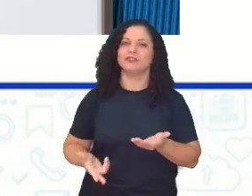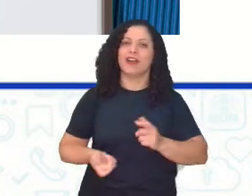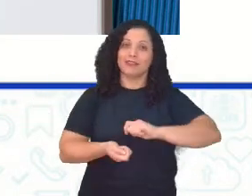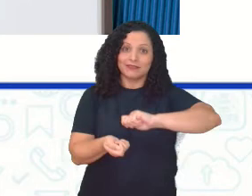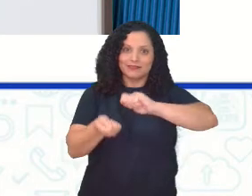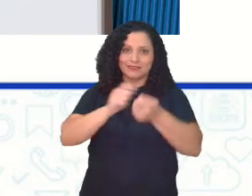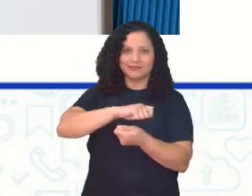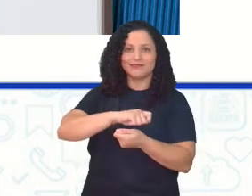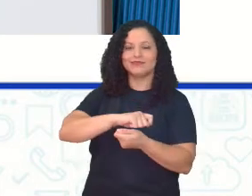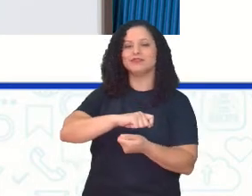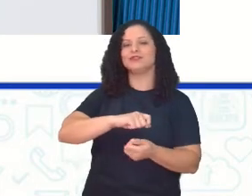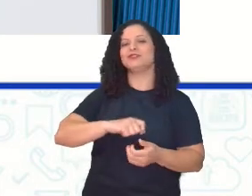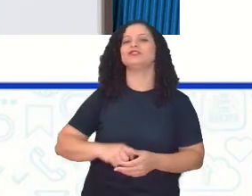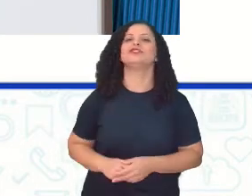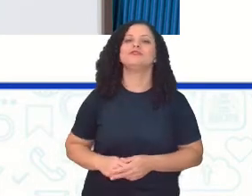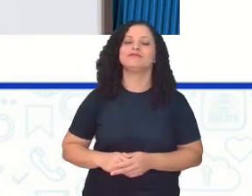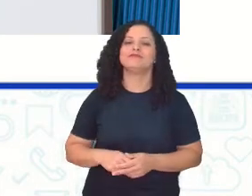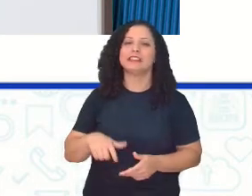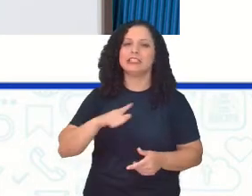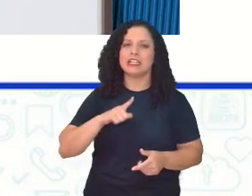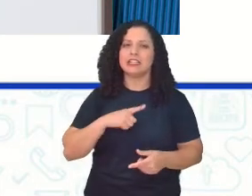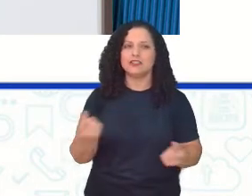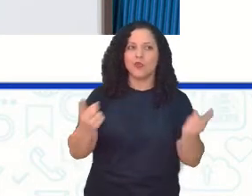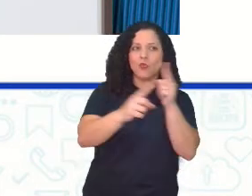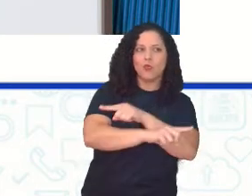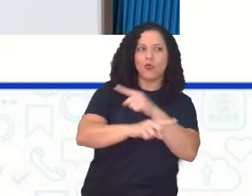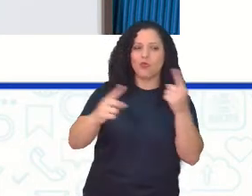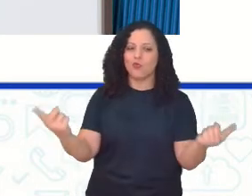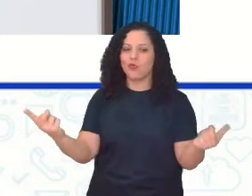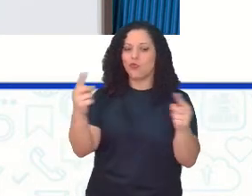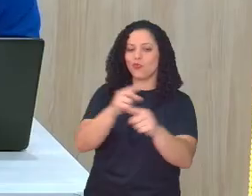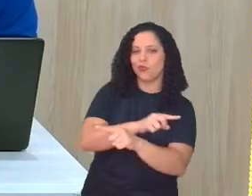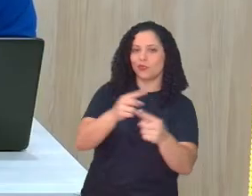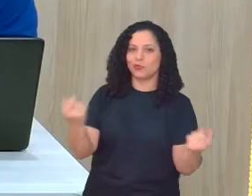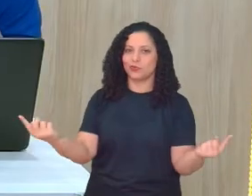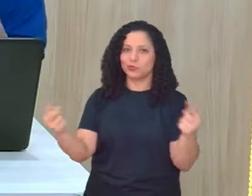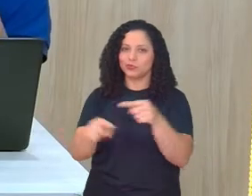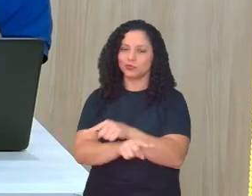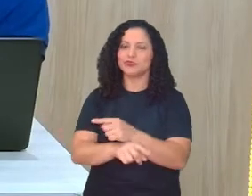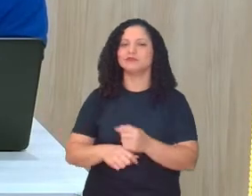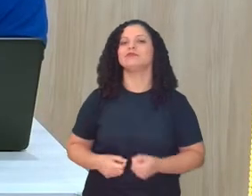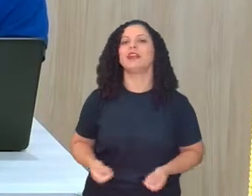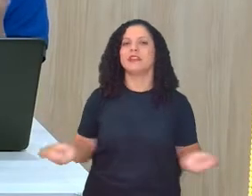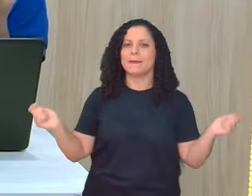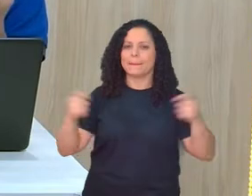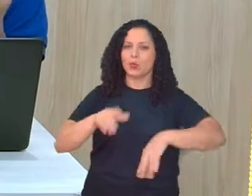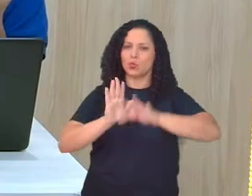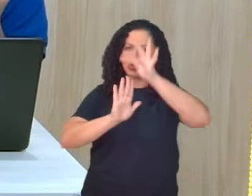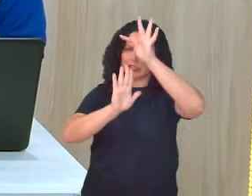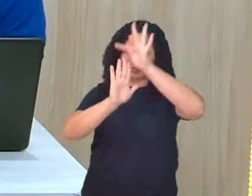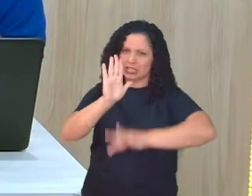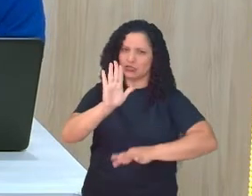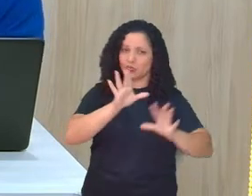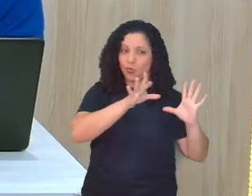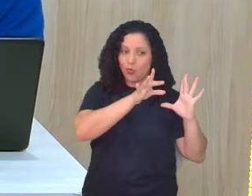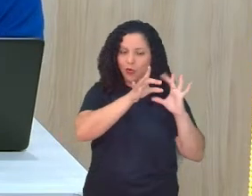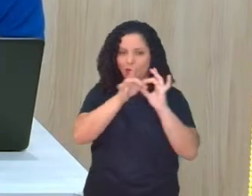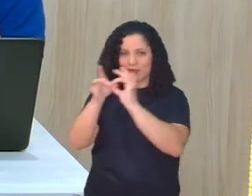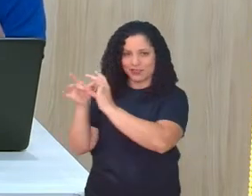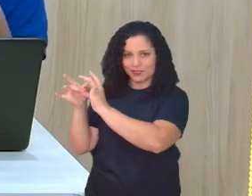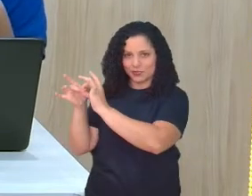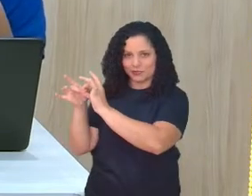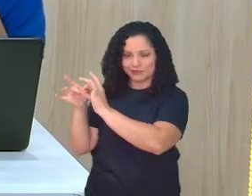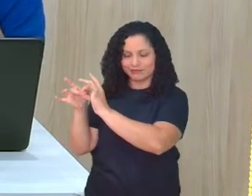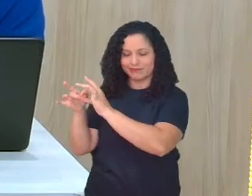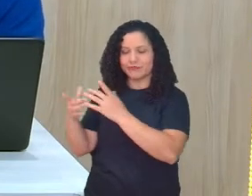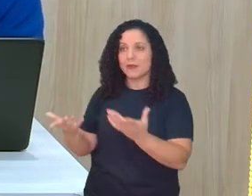É é? maravilhoso. E de fazer esse movimento de retomada, Sim. de tornar um texto coeso, sem